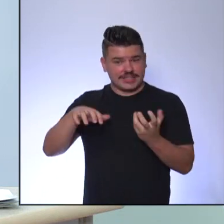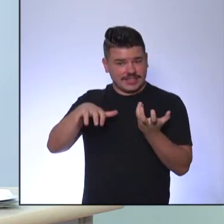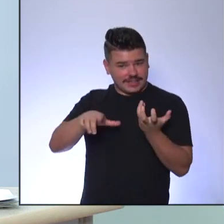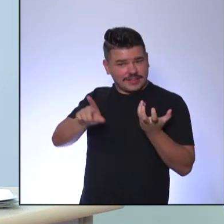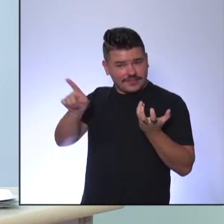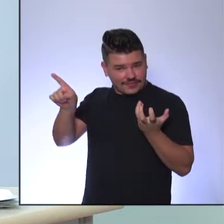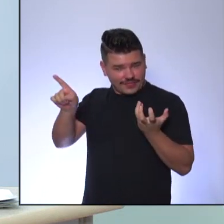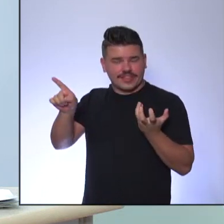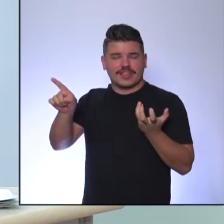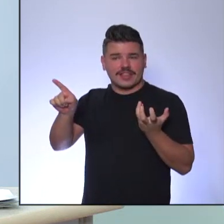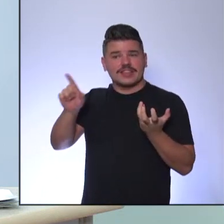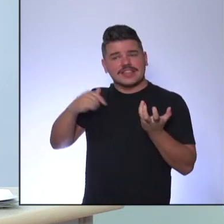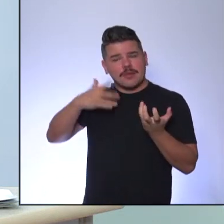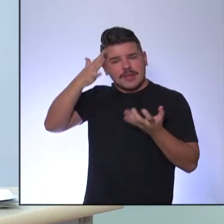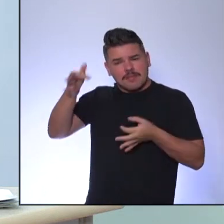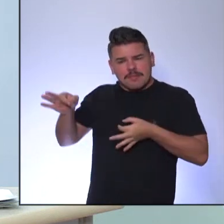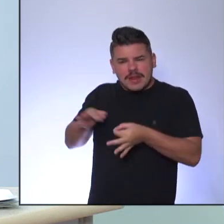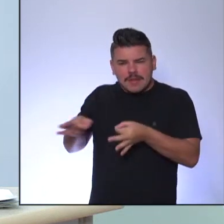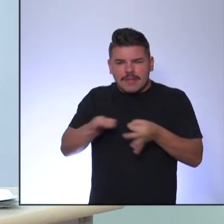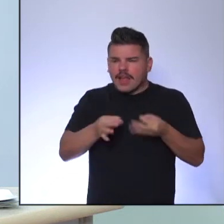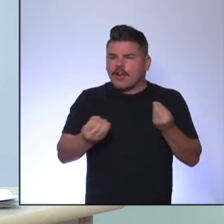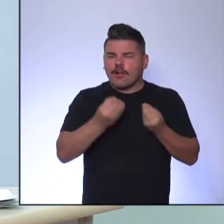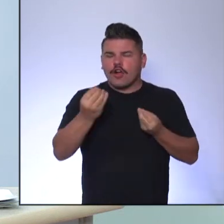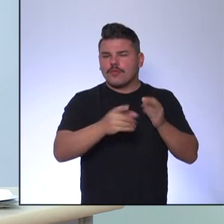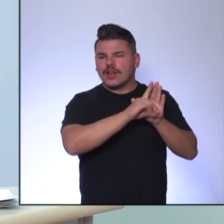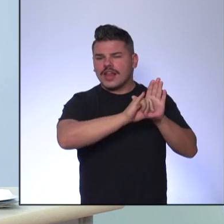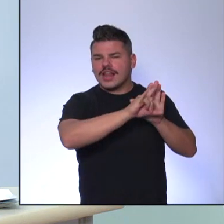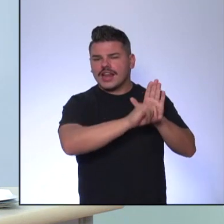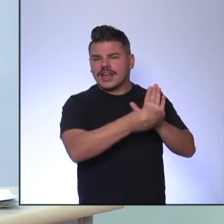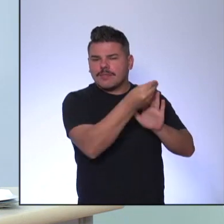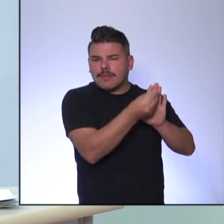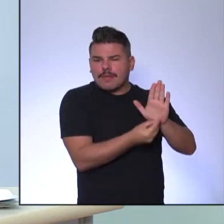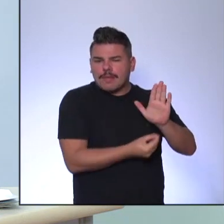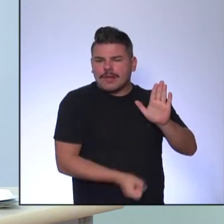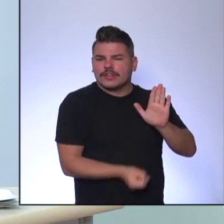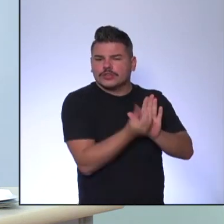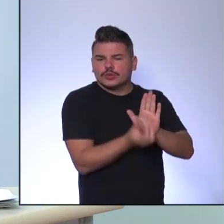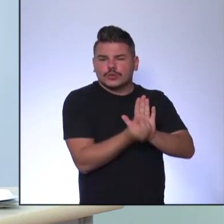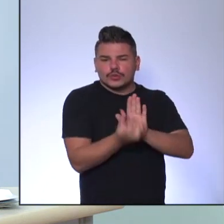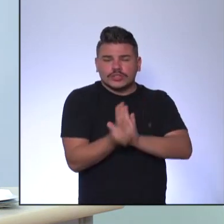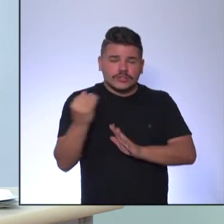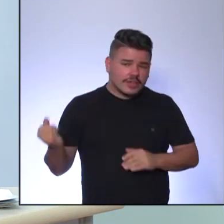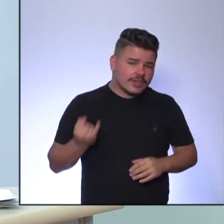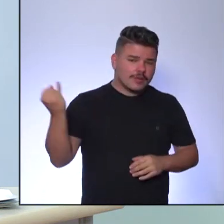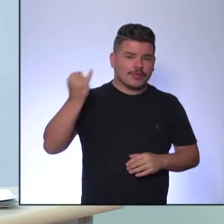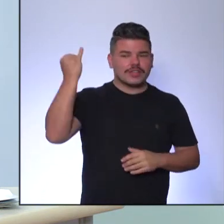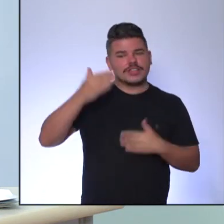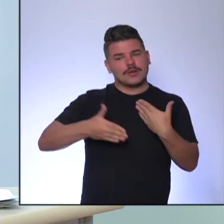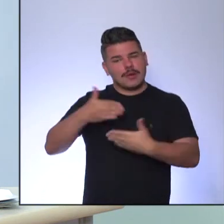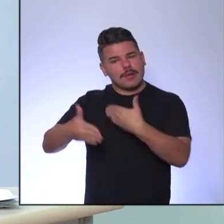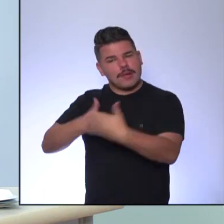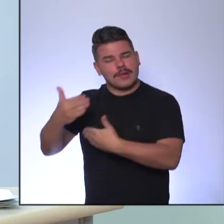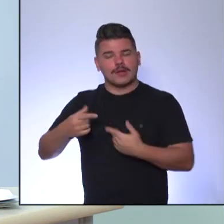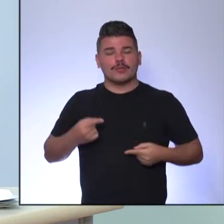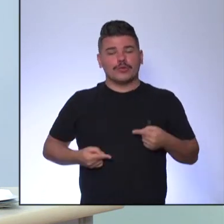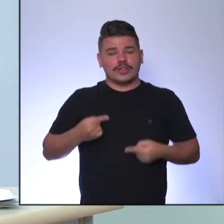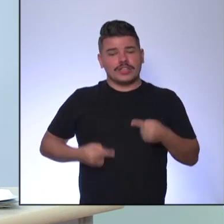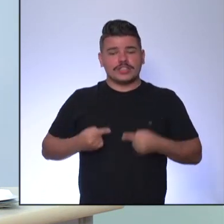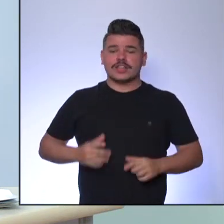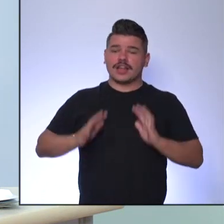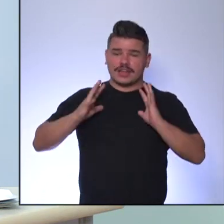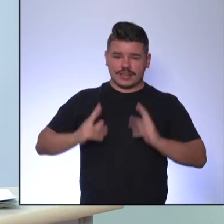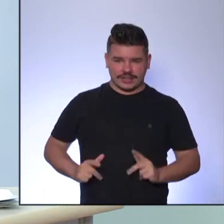de como são elaboradas as leis e qual o papel muito importante lá da boa política. Tá? Então,